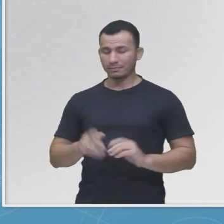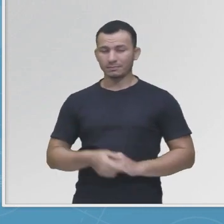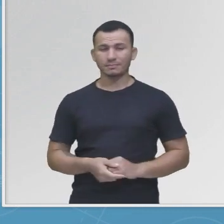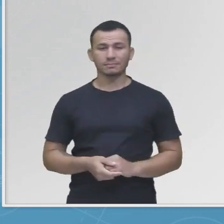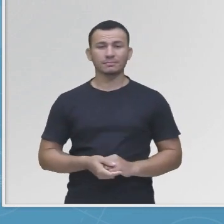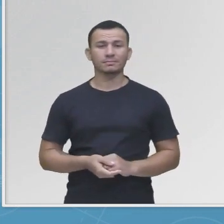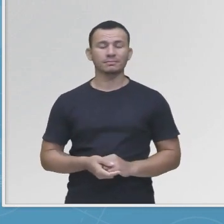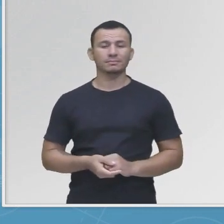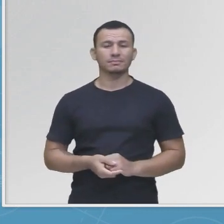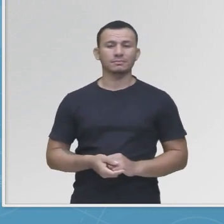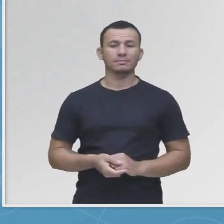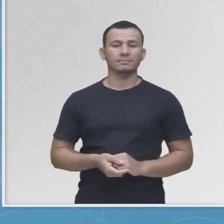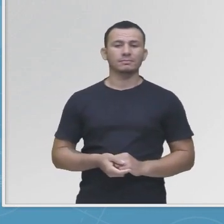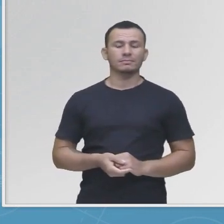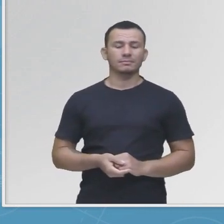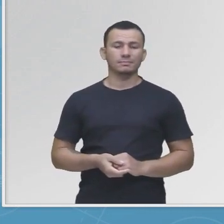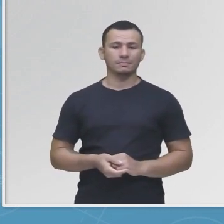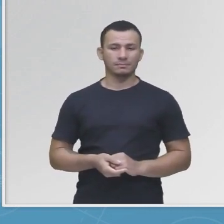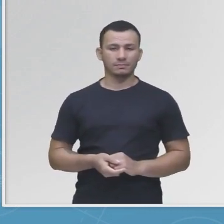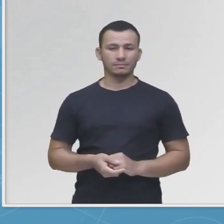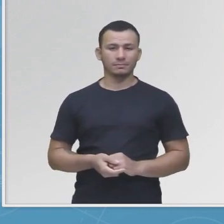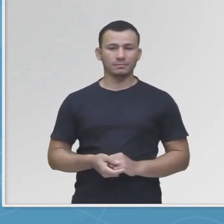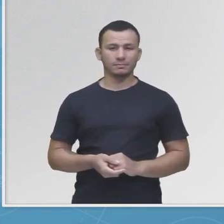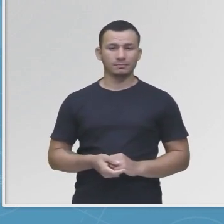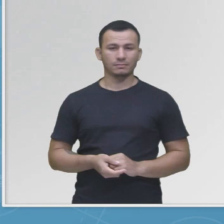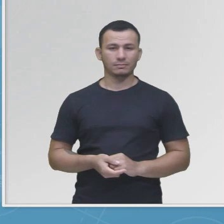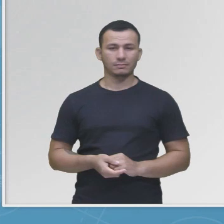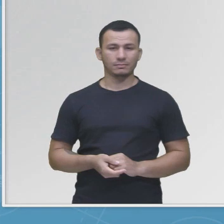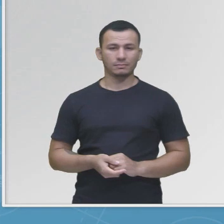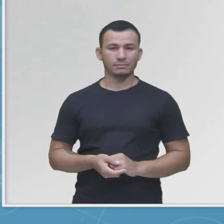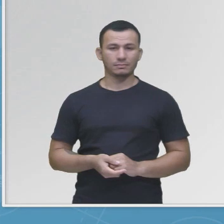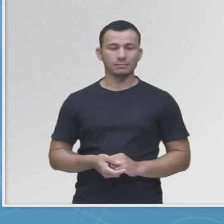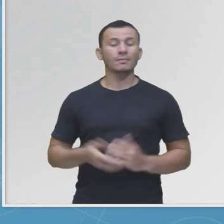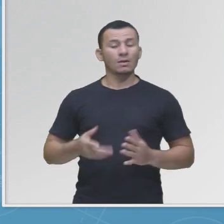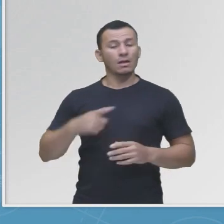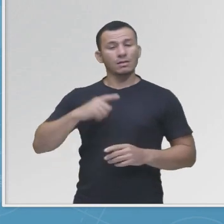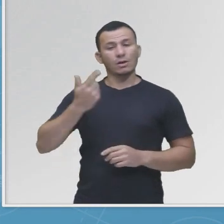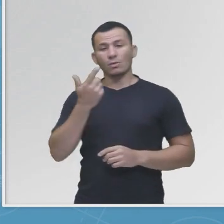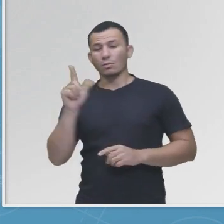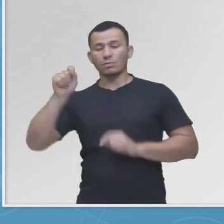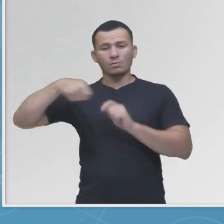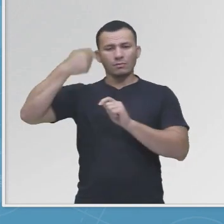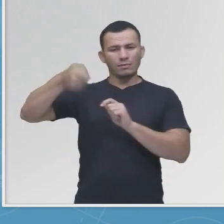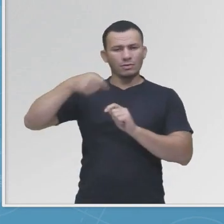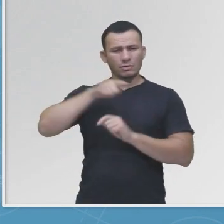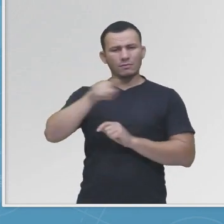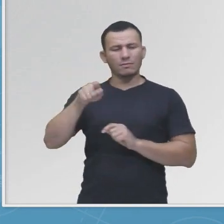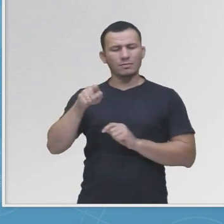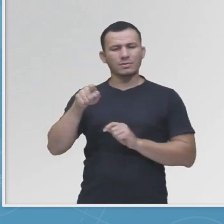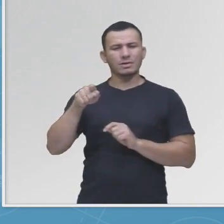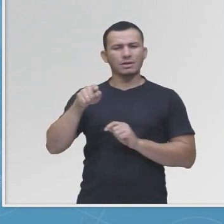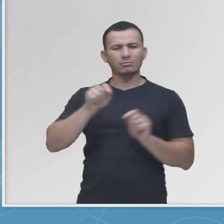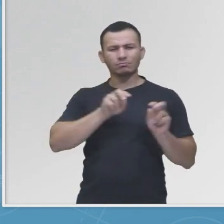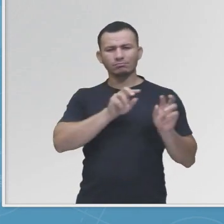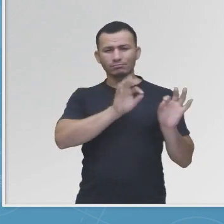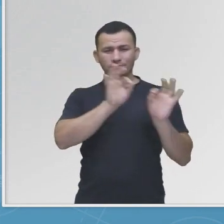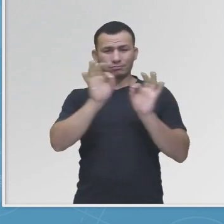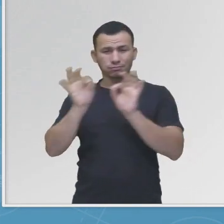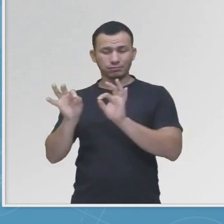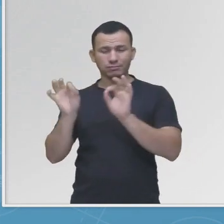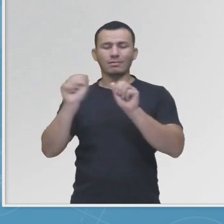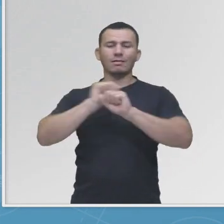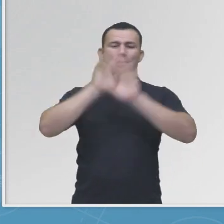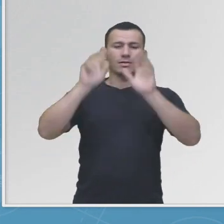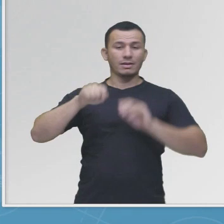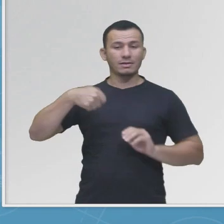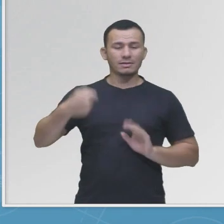bem. Vamos entrar agora, né, para o nosso próximo vídeo, que dará ênfase à nossa operação de